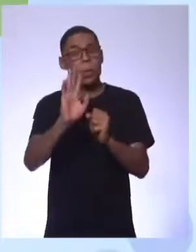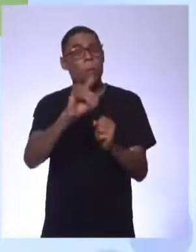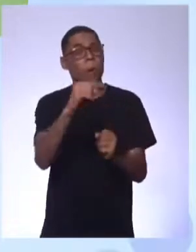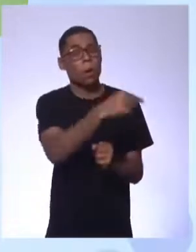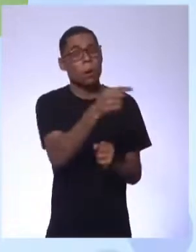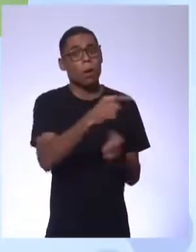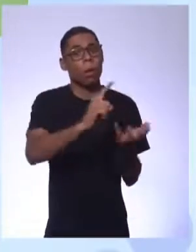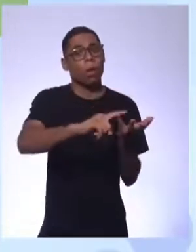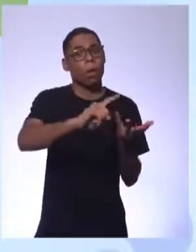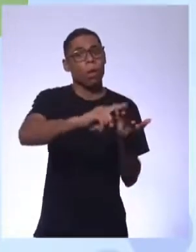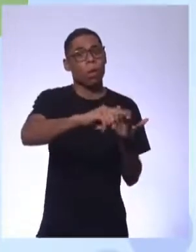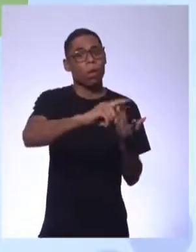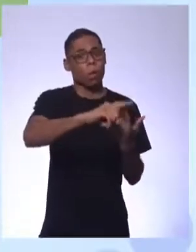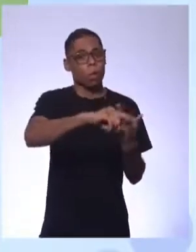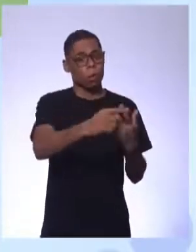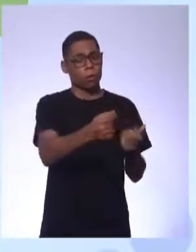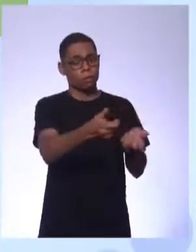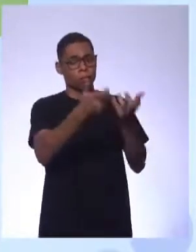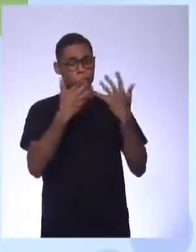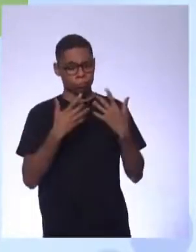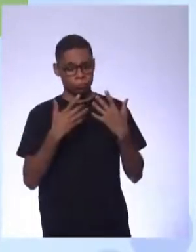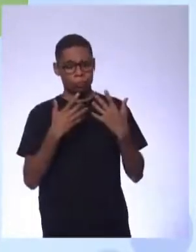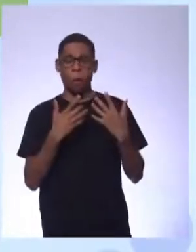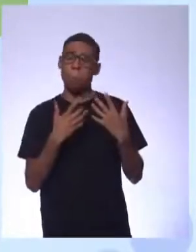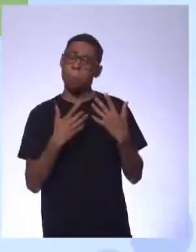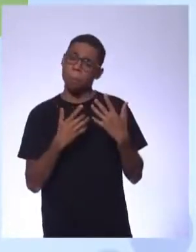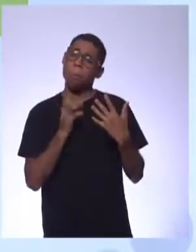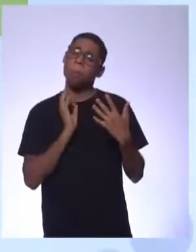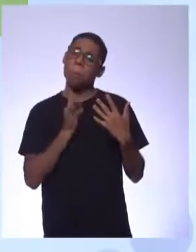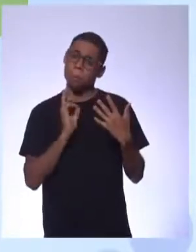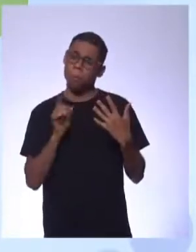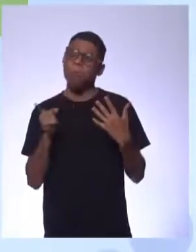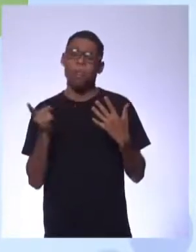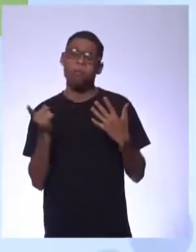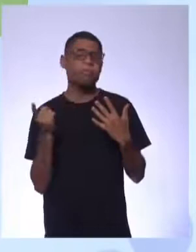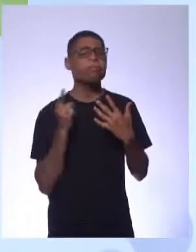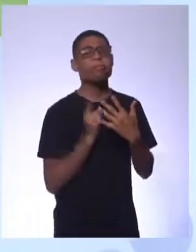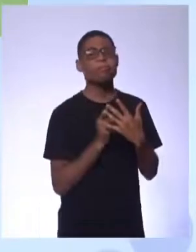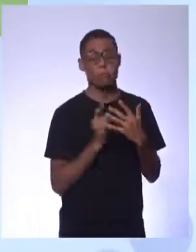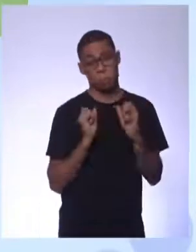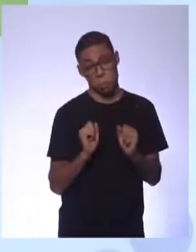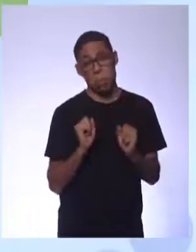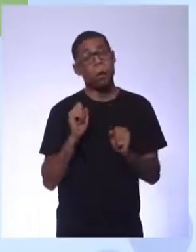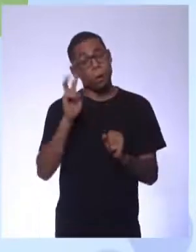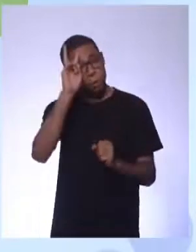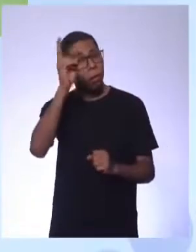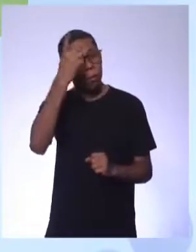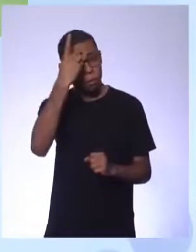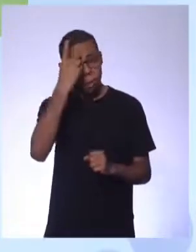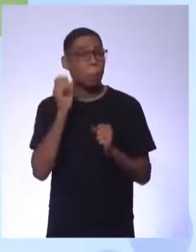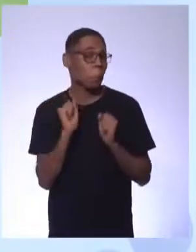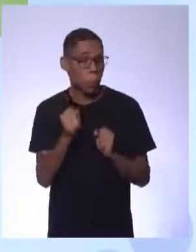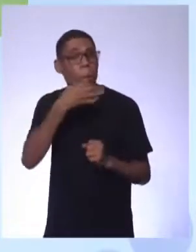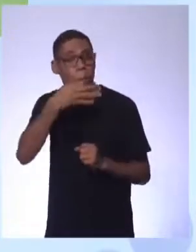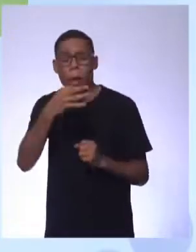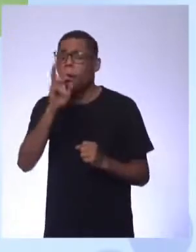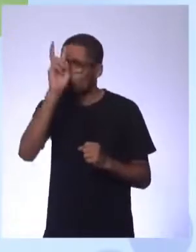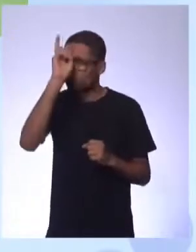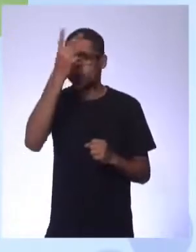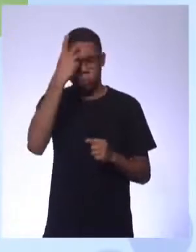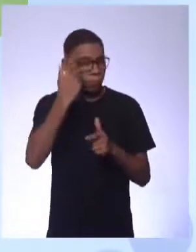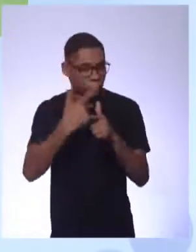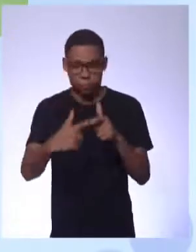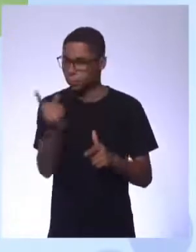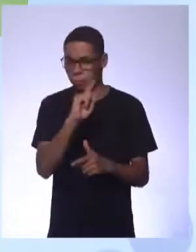Como falamos aqui nesta aula, você pega e muda de opinião. Ou seja, opinião você pode mudar, não tem nenhum